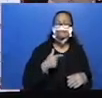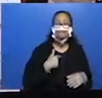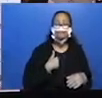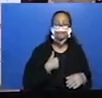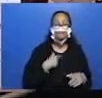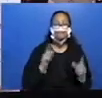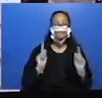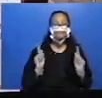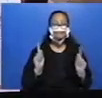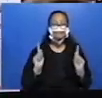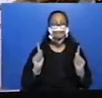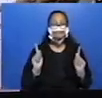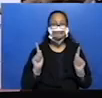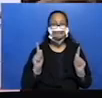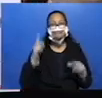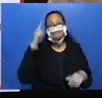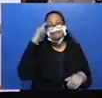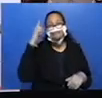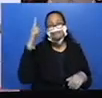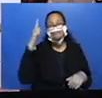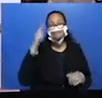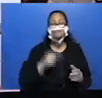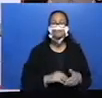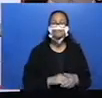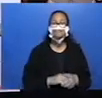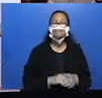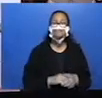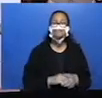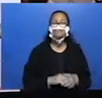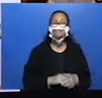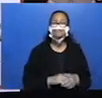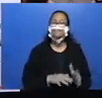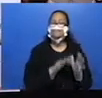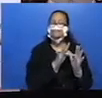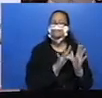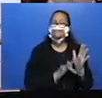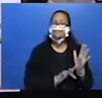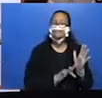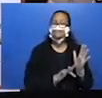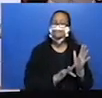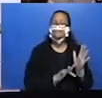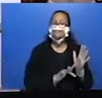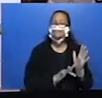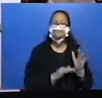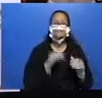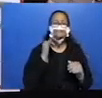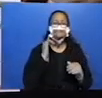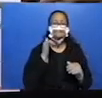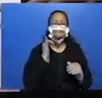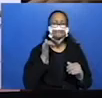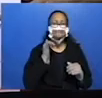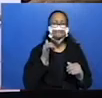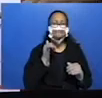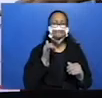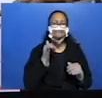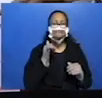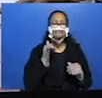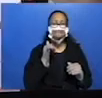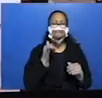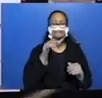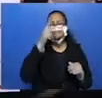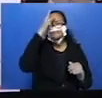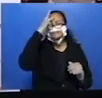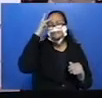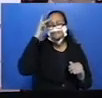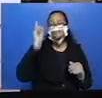com a ideia. Agora veja como ficaria o mesmo trecho se fosse narrado por alguém que